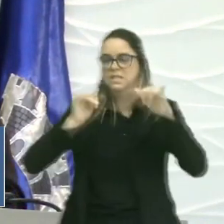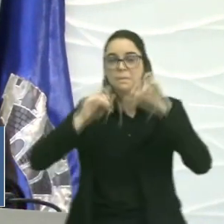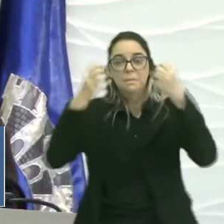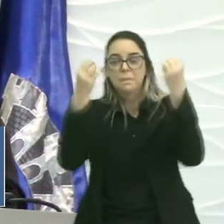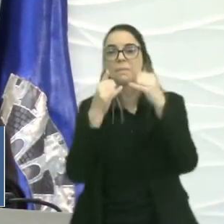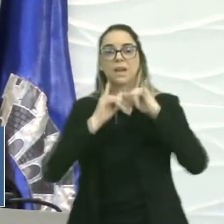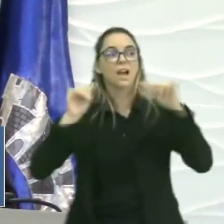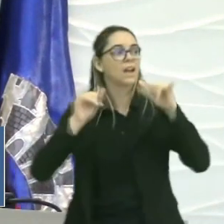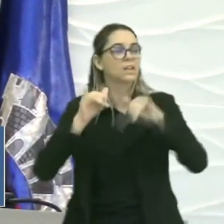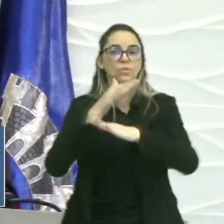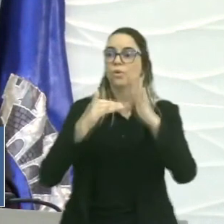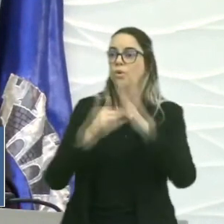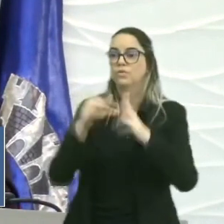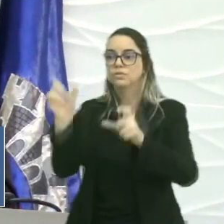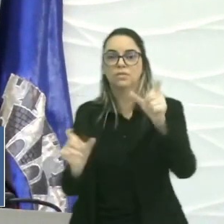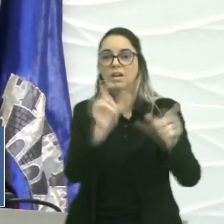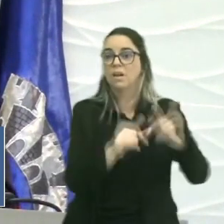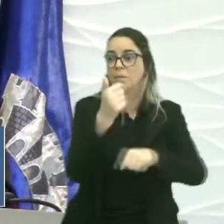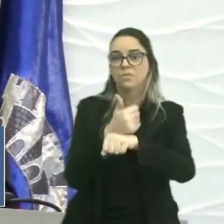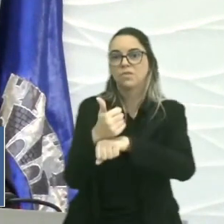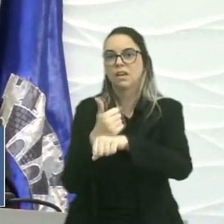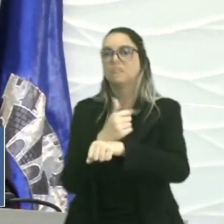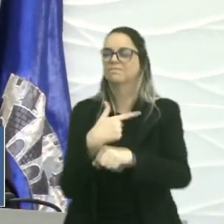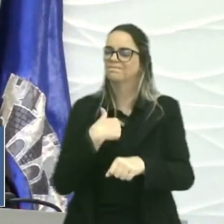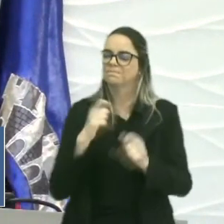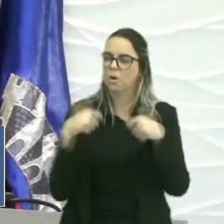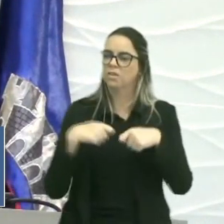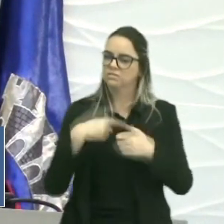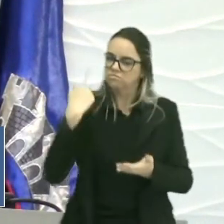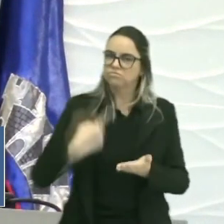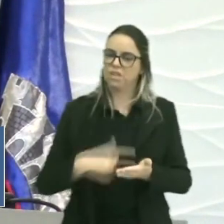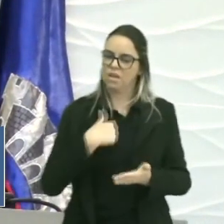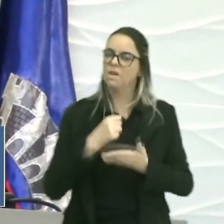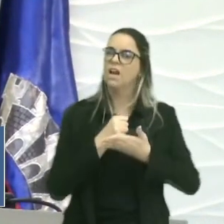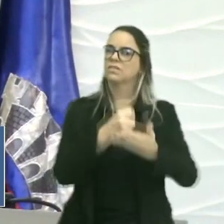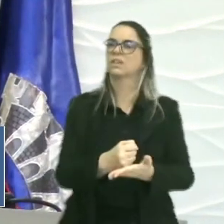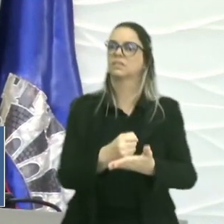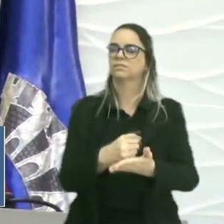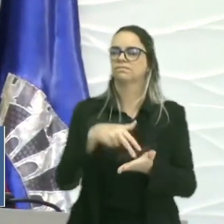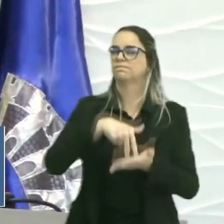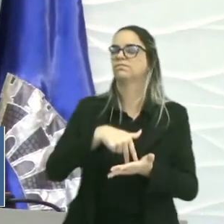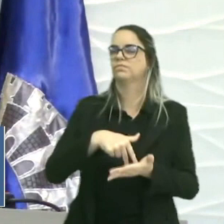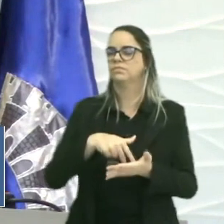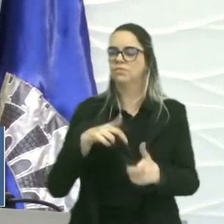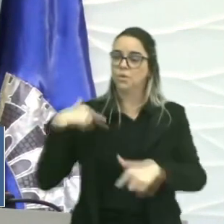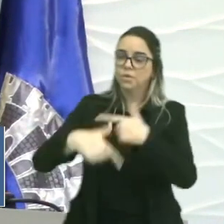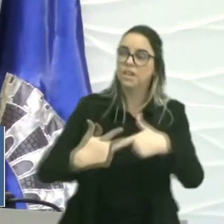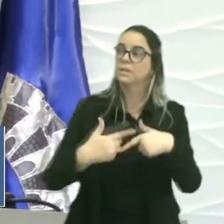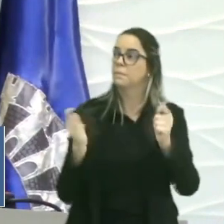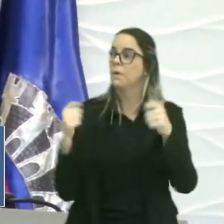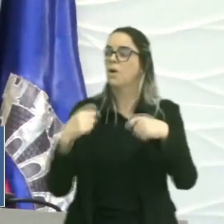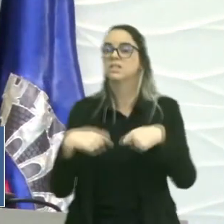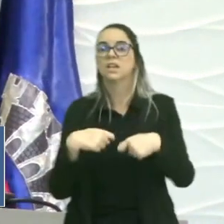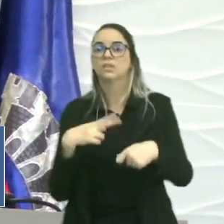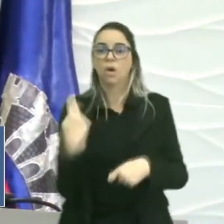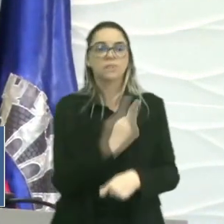esses profissionais que contem com esse vereador aqui que vos fala para estar sempre defendendo seus direitos e lutando para que, de fato,